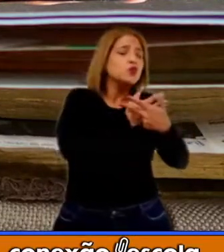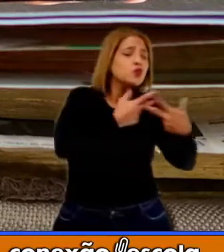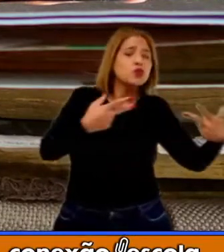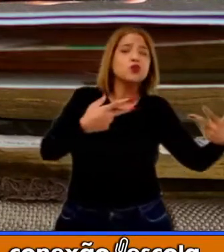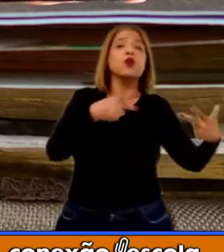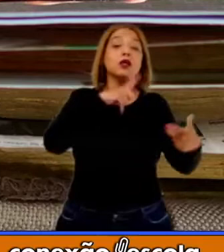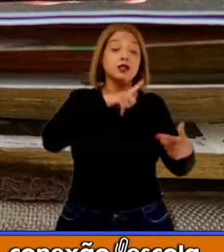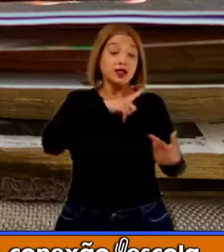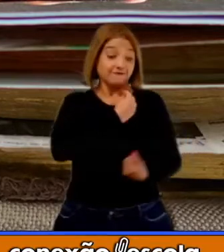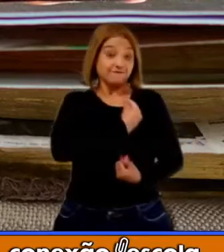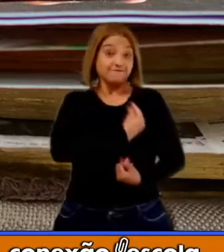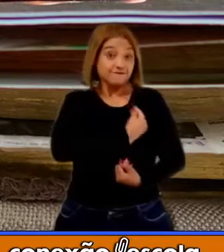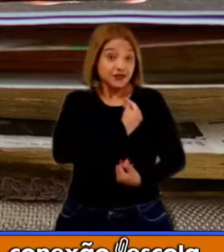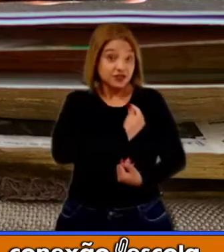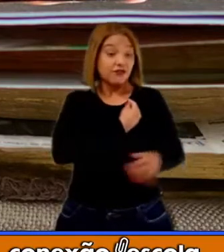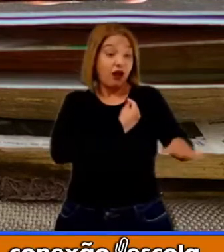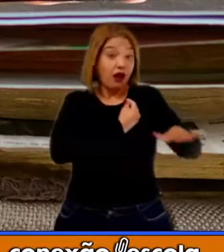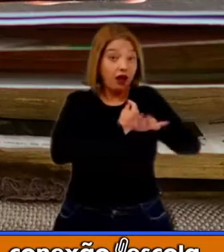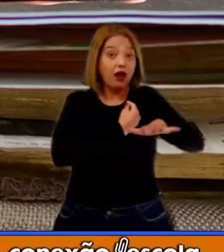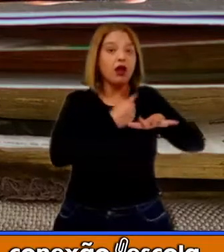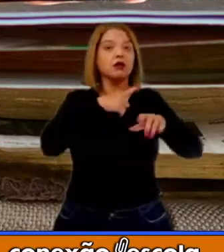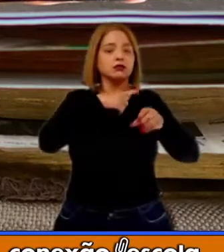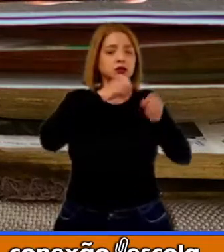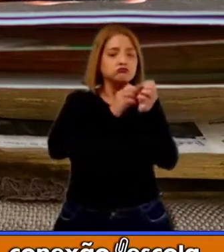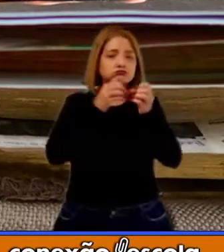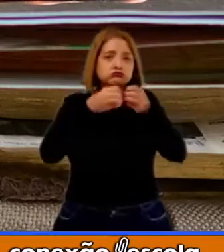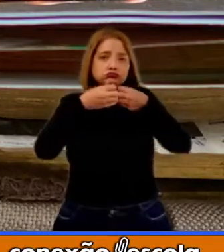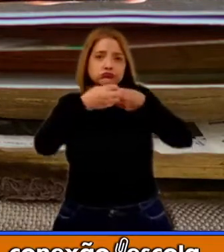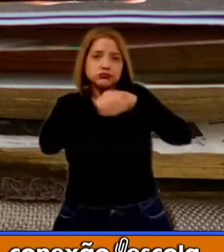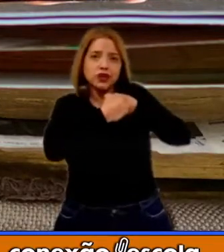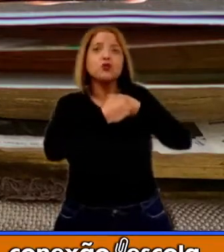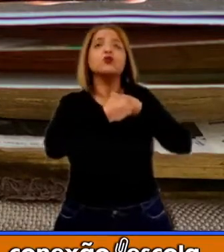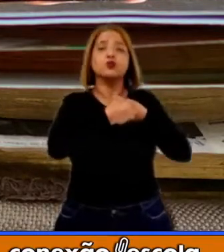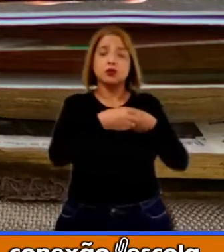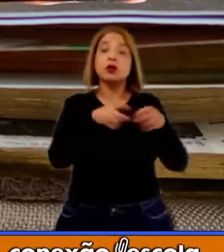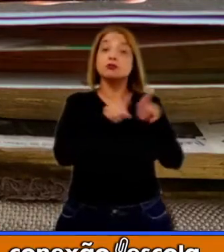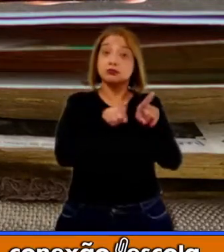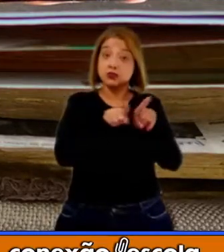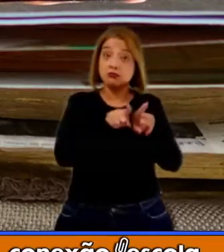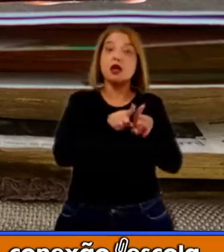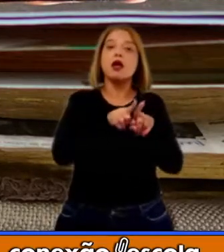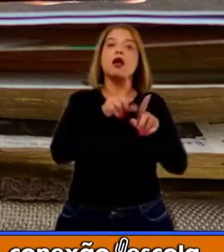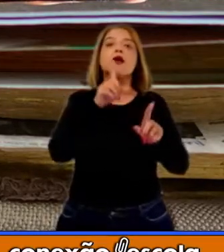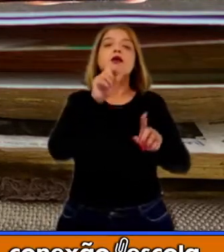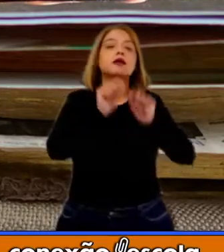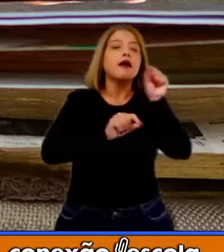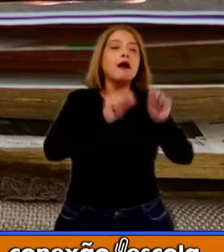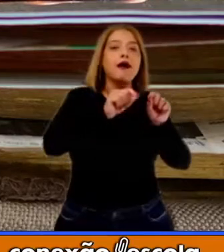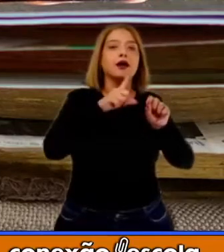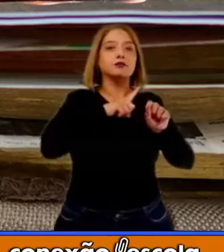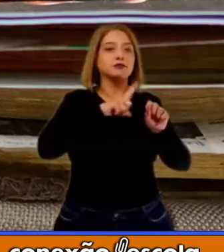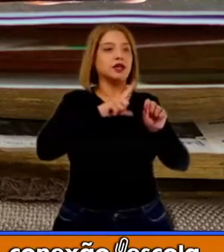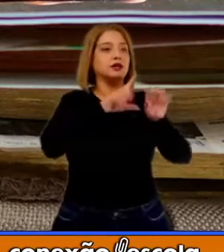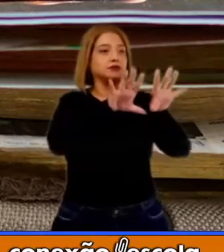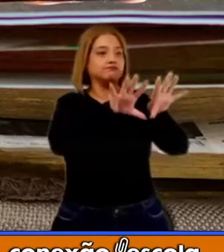vivos. Também são constituídos por célula. Eles sempre respondem a